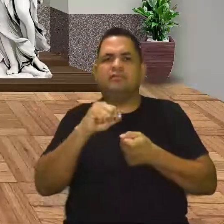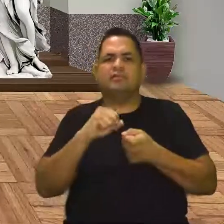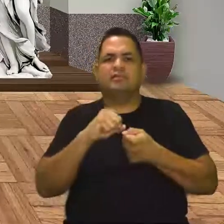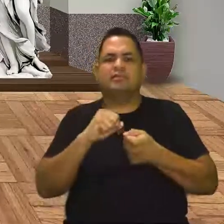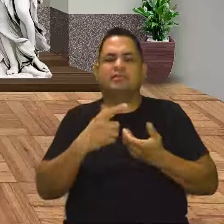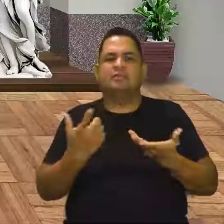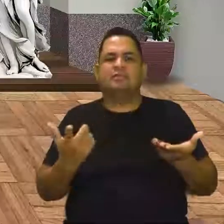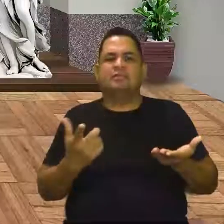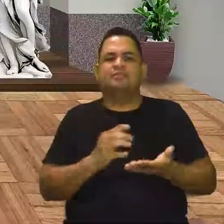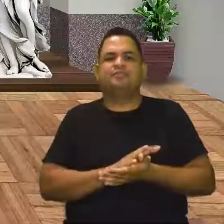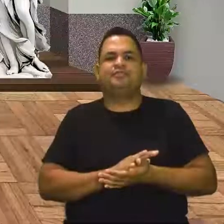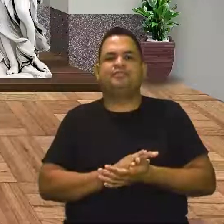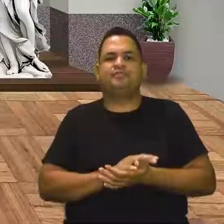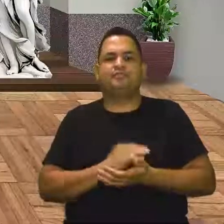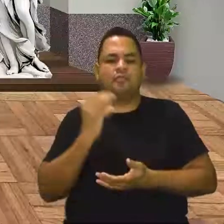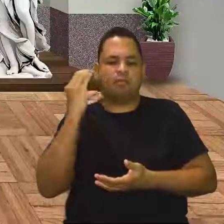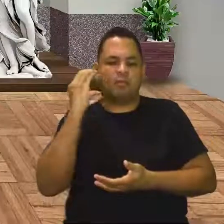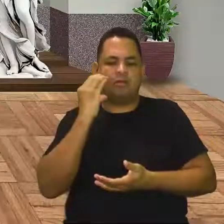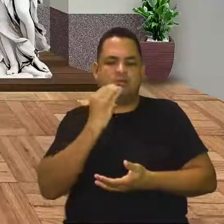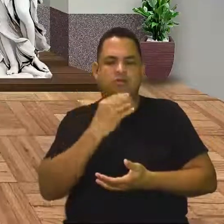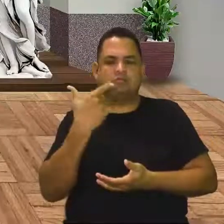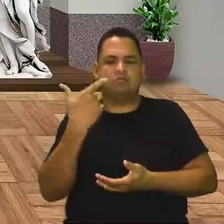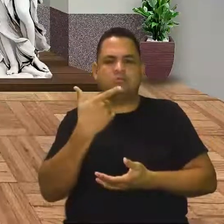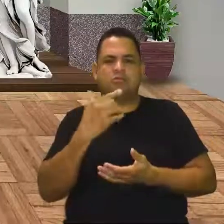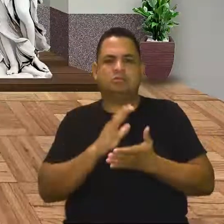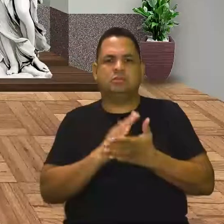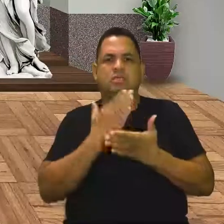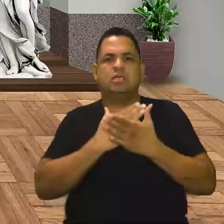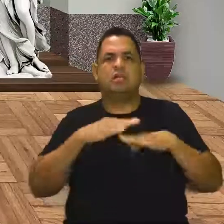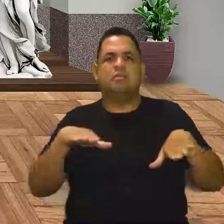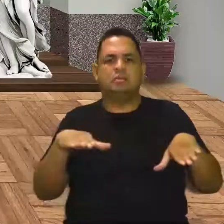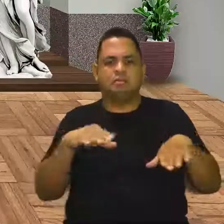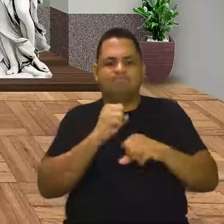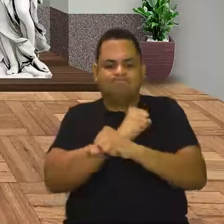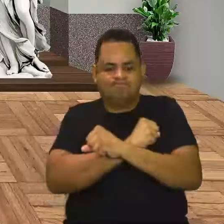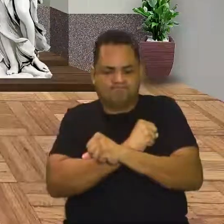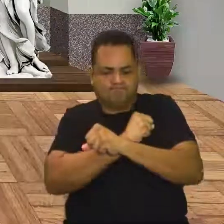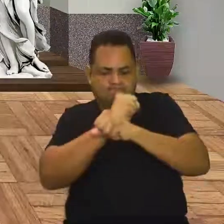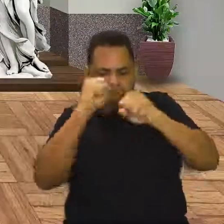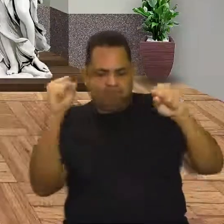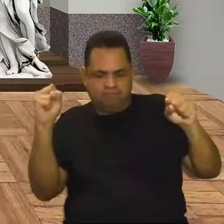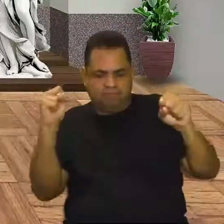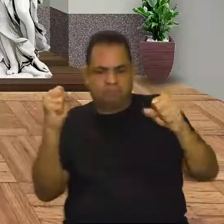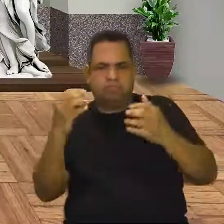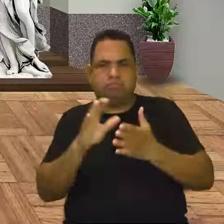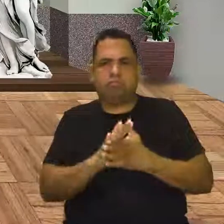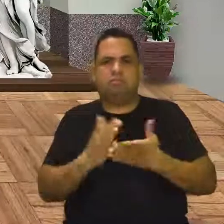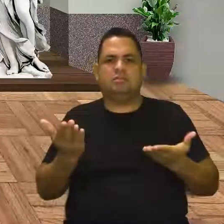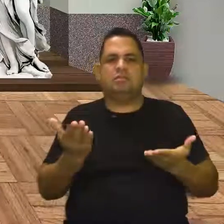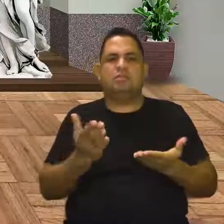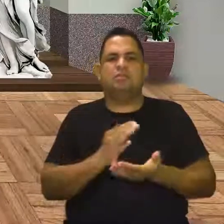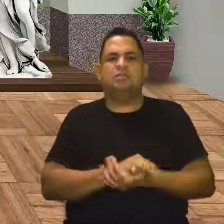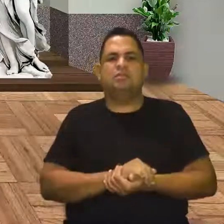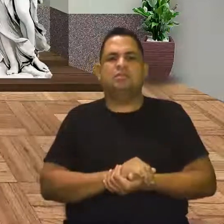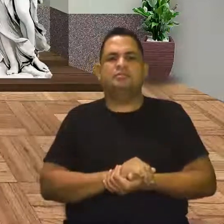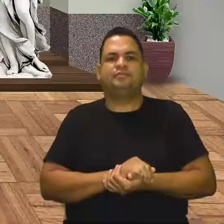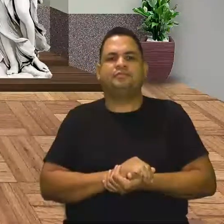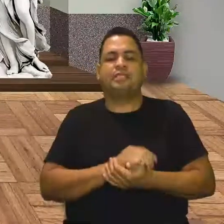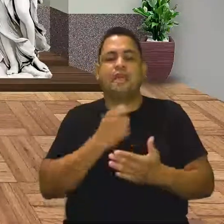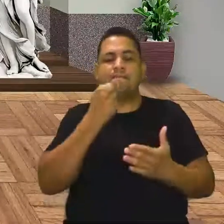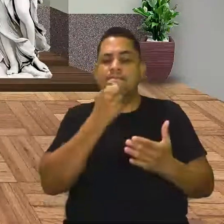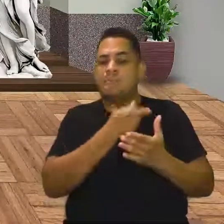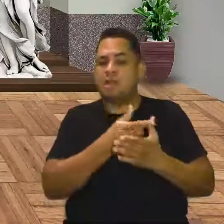Mas, enfim, Dom Pedro, então, vai acabando com a escravidão e era para ele ressarcir os